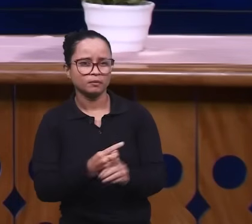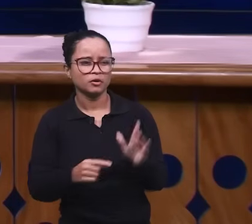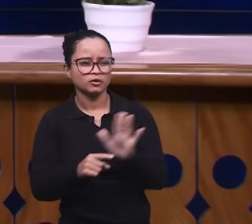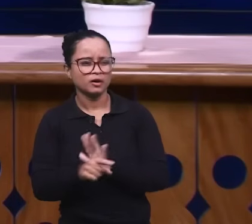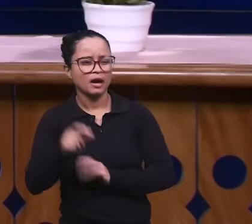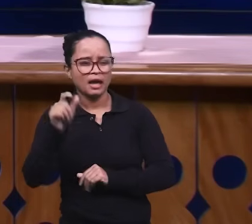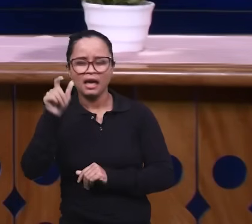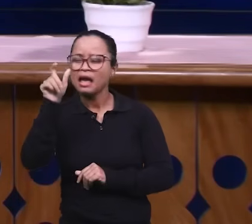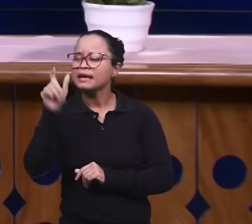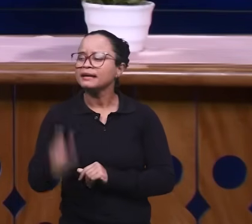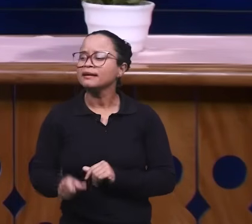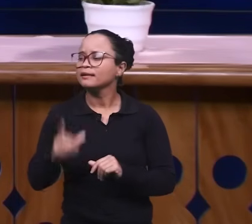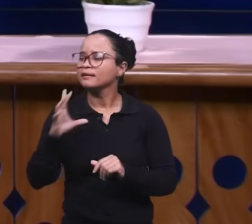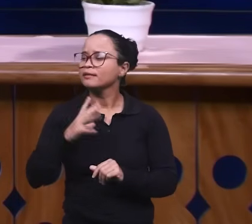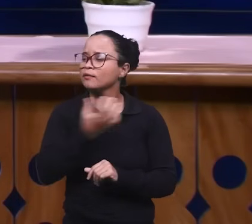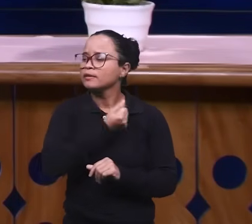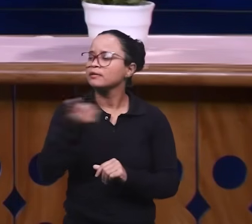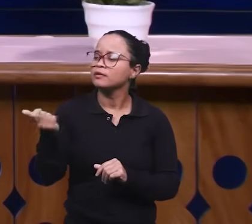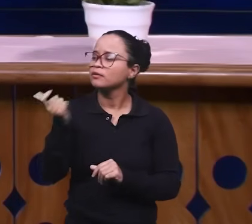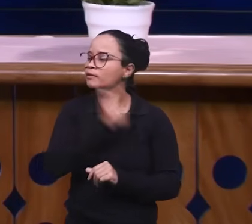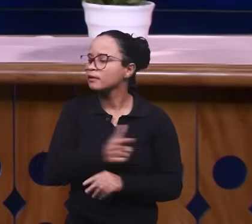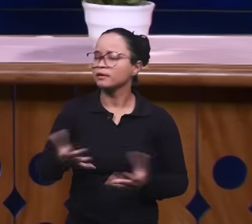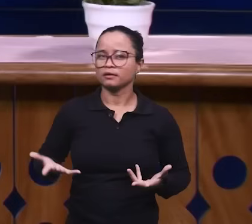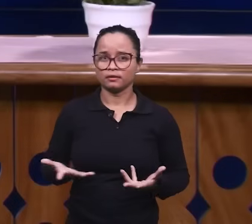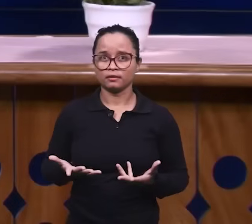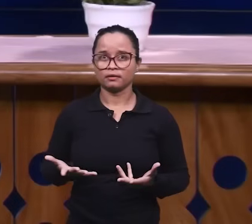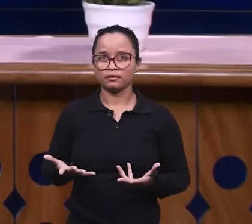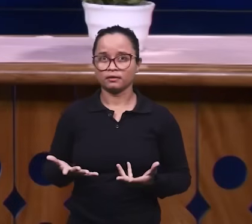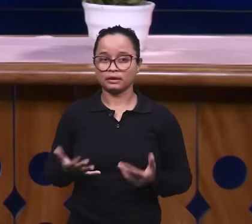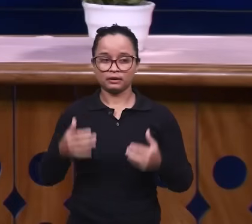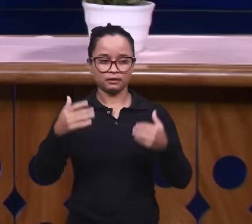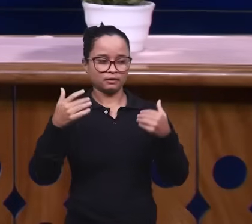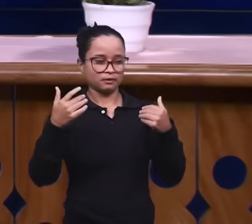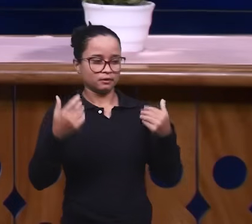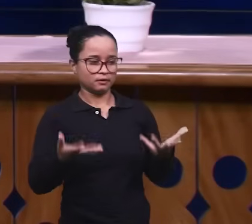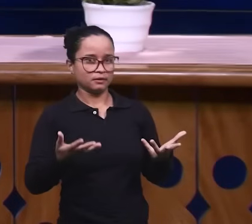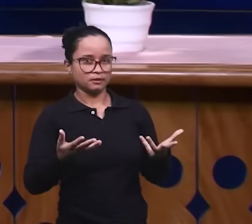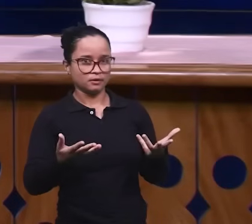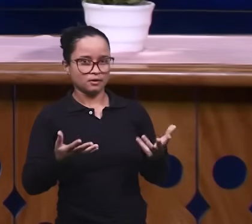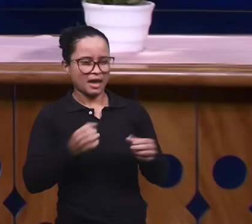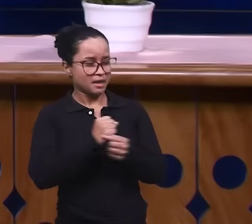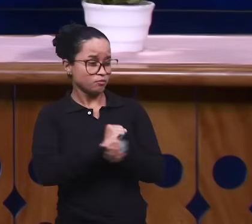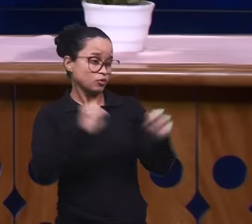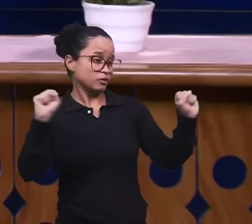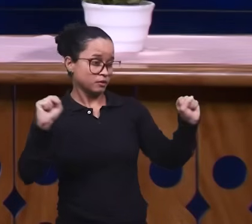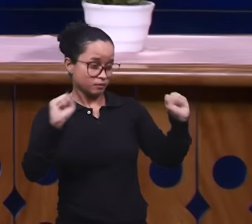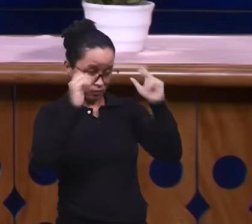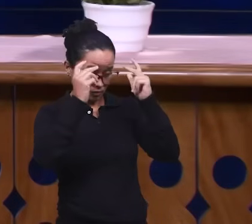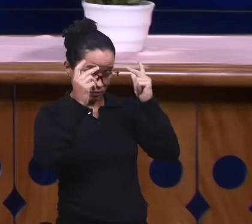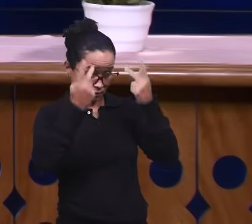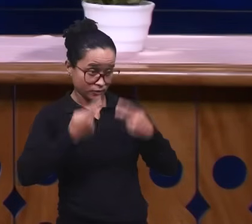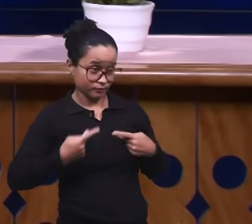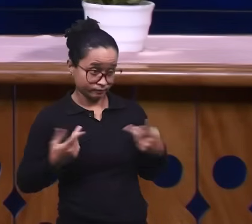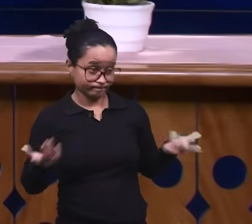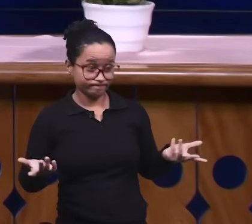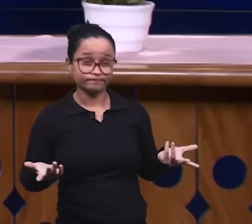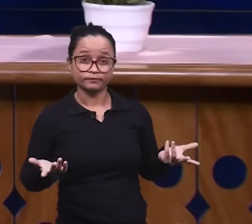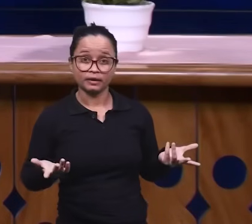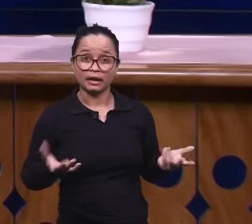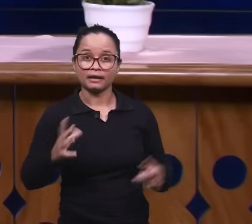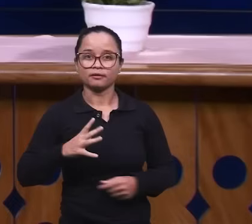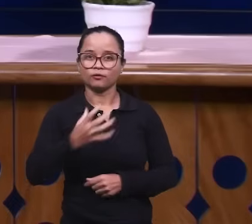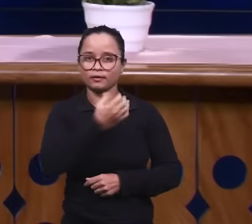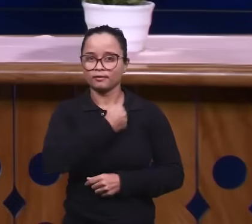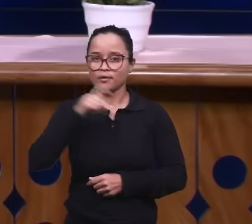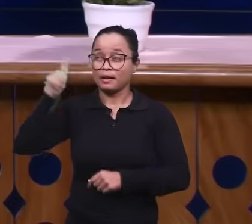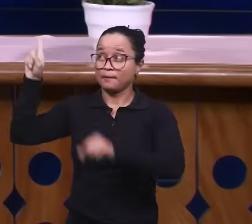E Jesus disse: isso é impossível aos homens. A salvação para a